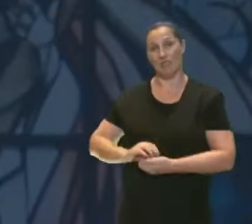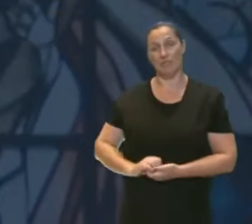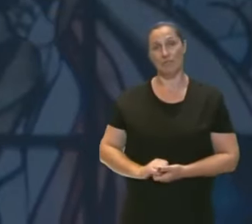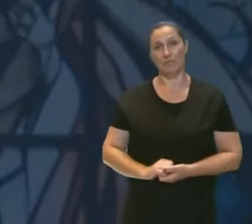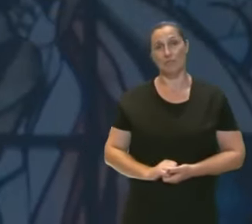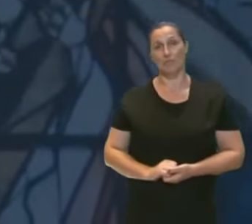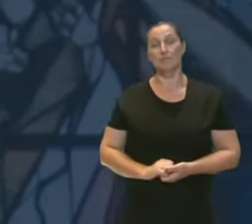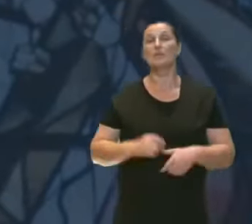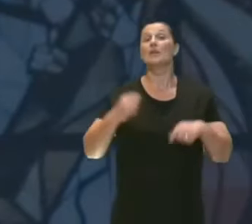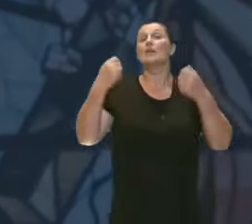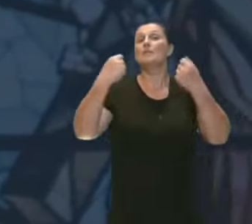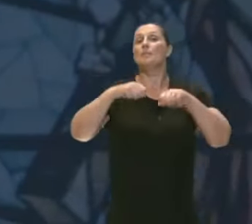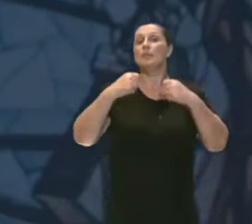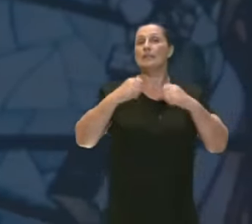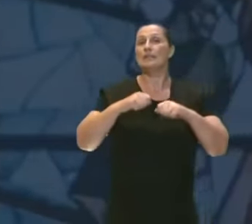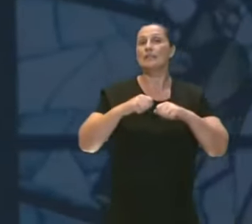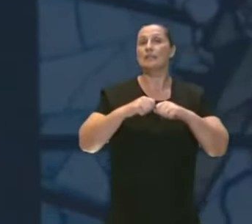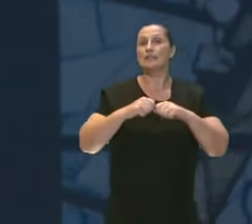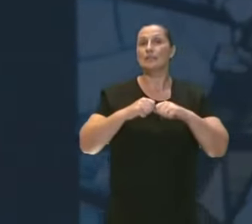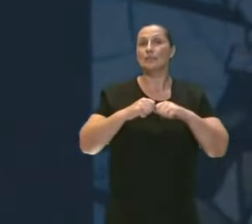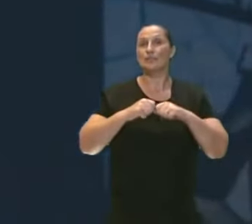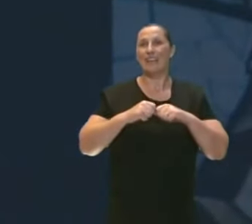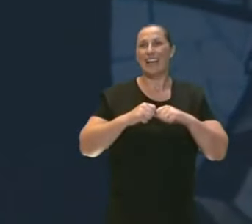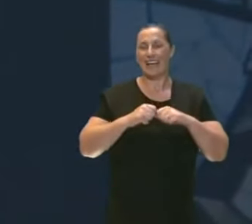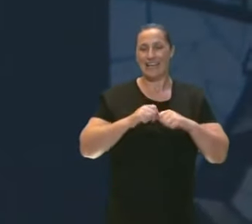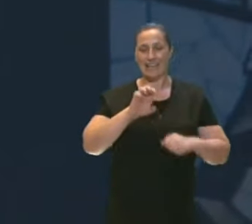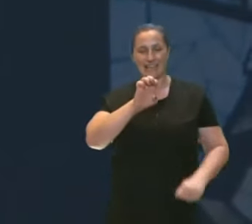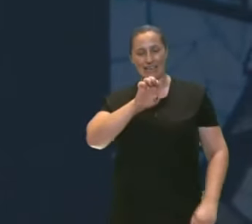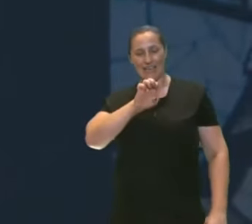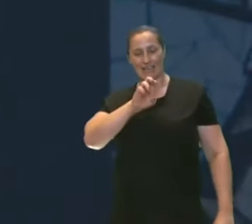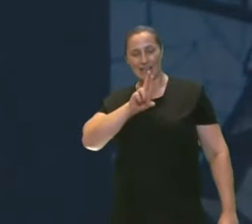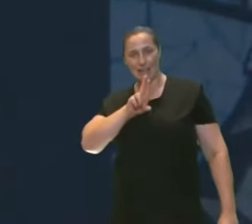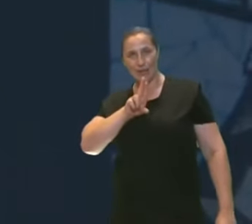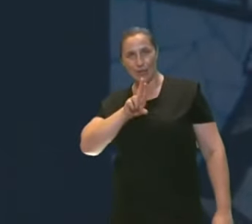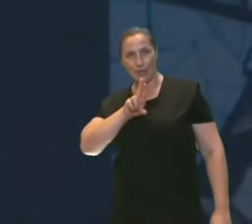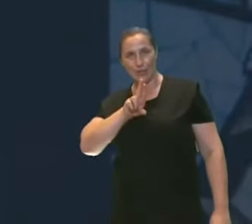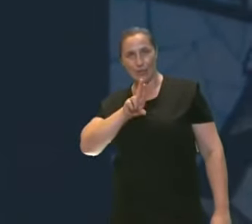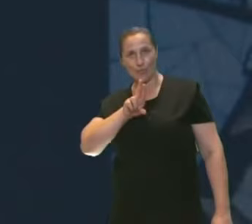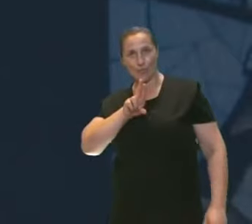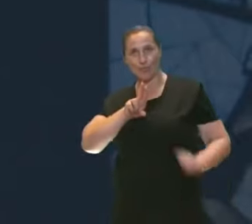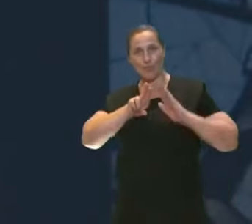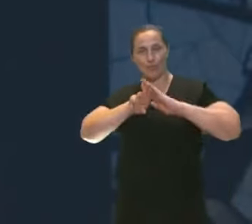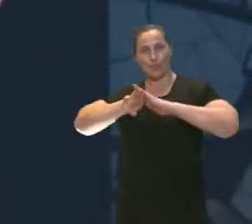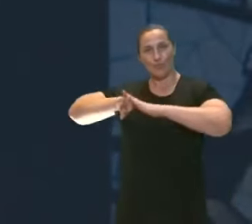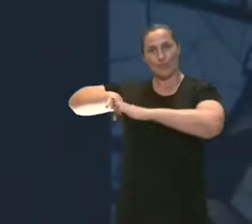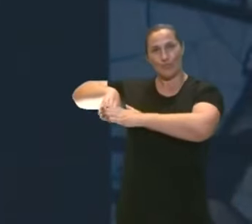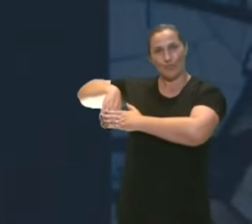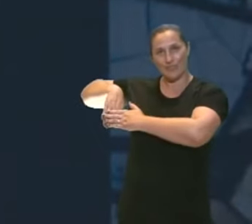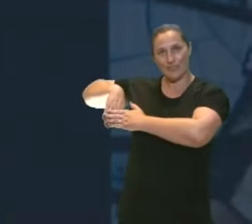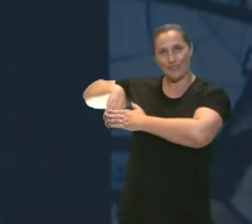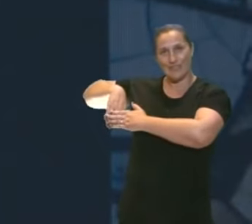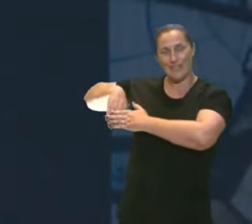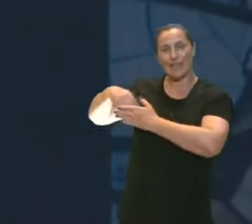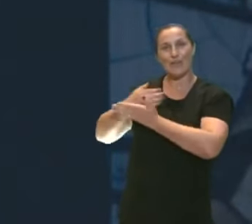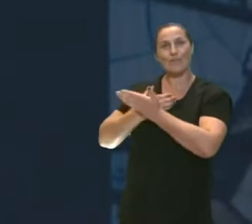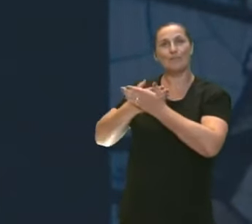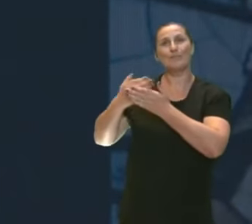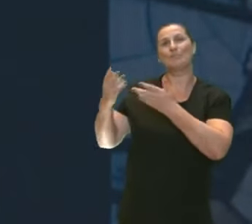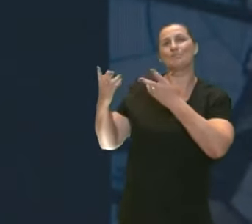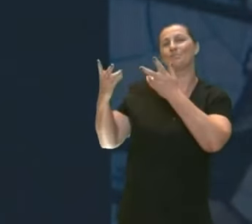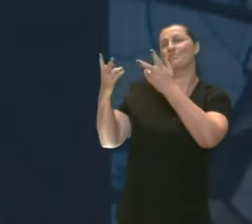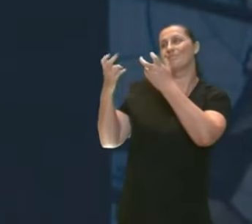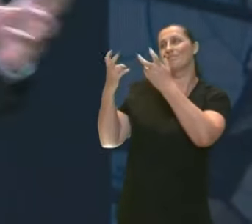É preciso olhar para além de nós mesmos, enxergar o plano e o bom propósito de